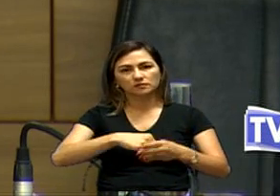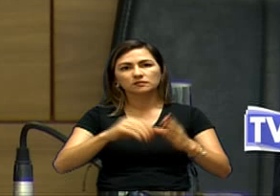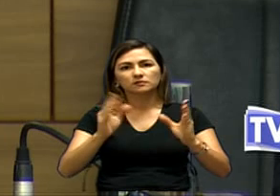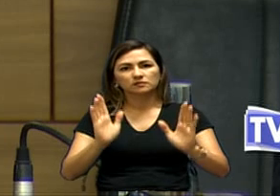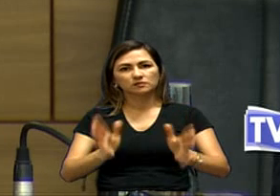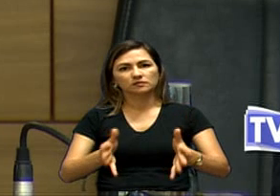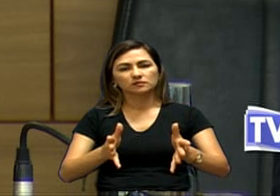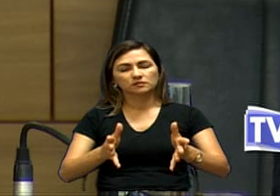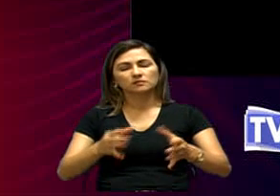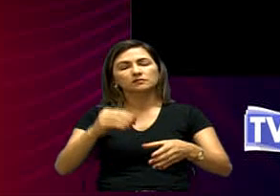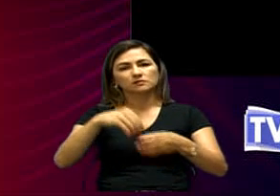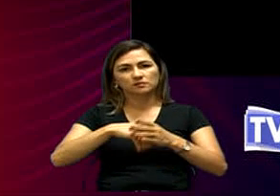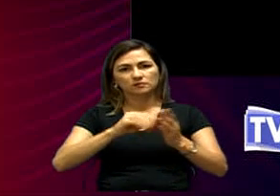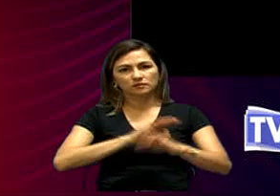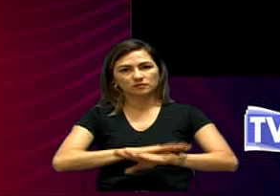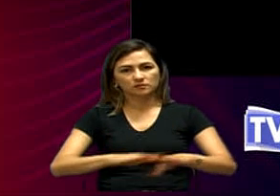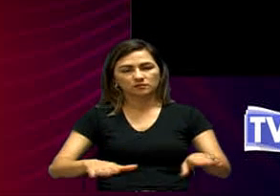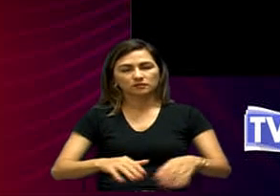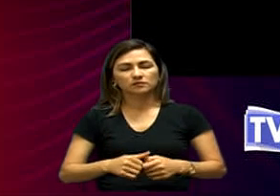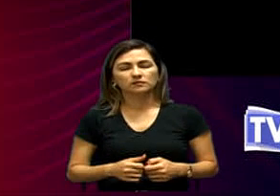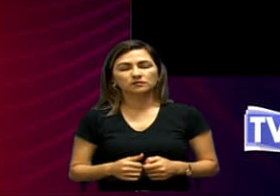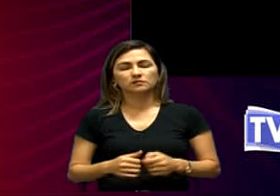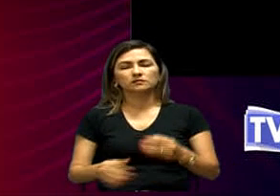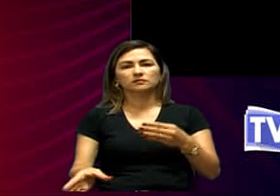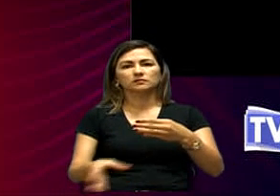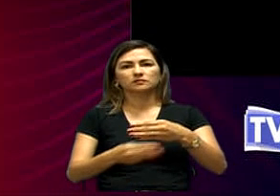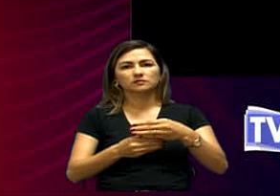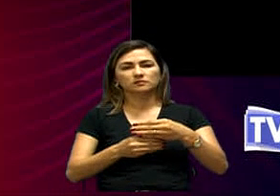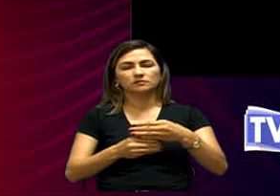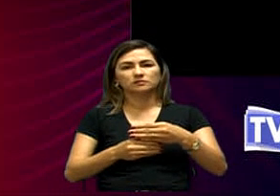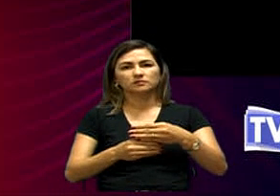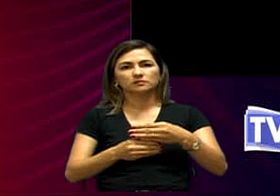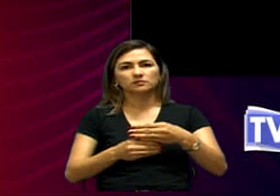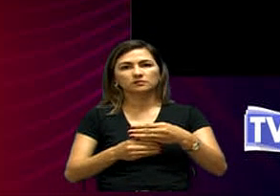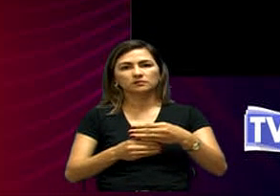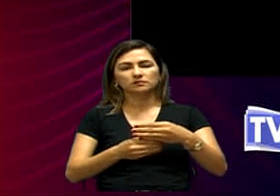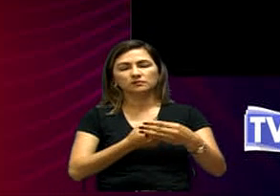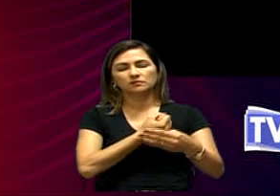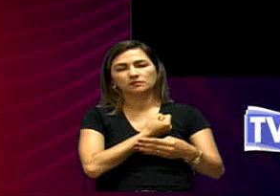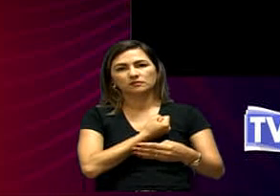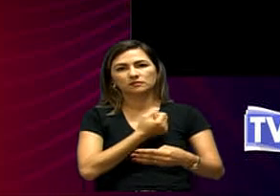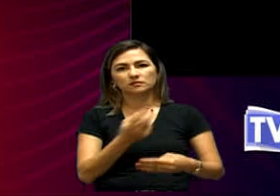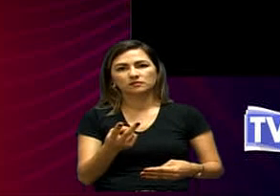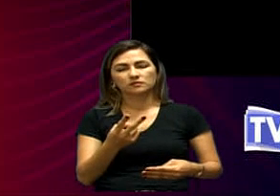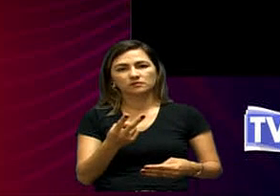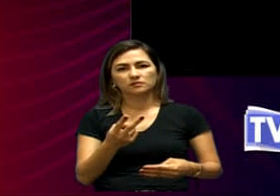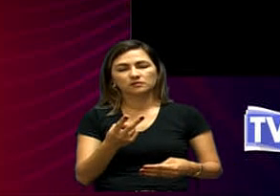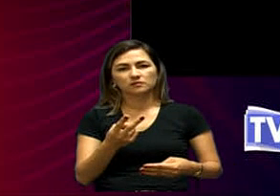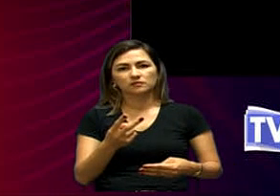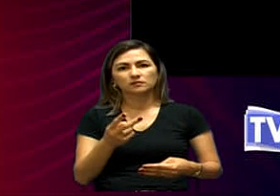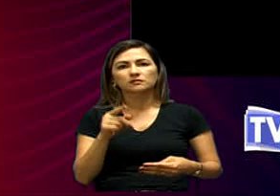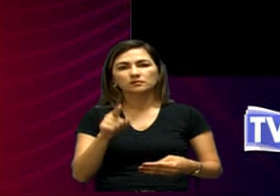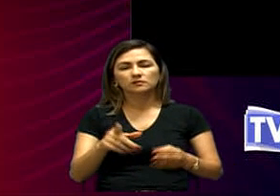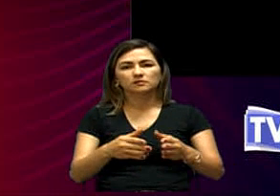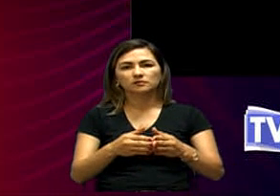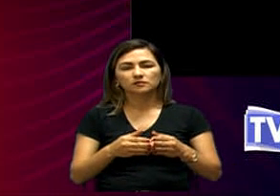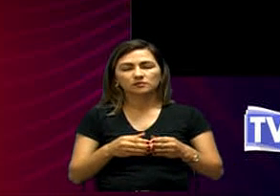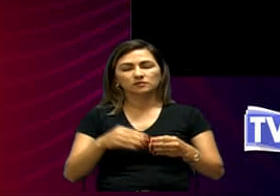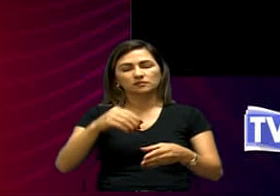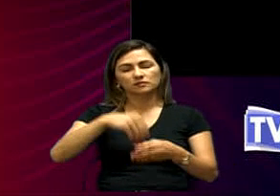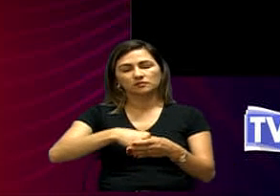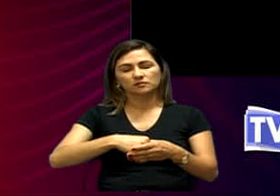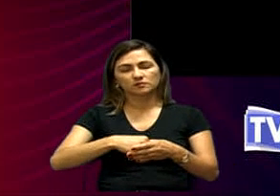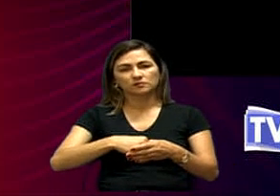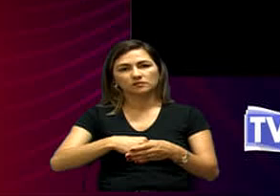A emenda número 2 é o encaminhamento de Vossa Excelência É não, é não, né? Votação não à emenda 2,